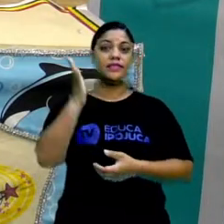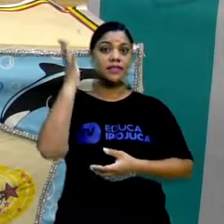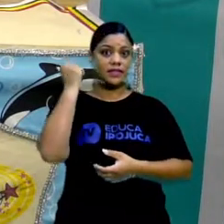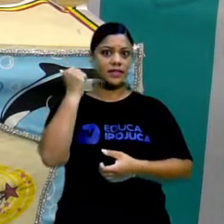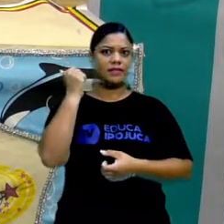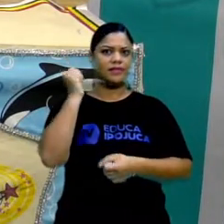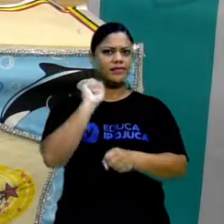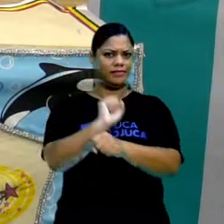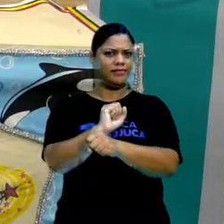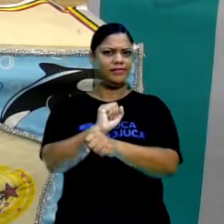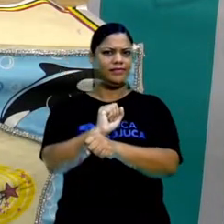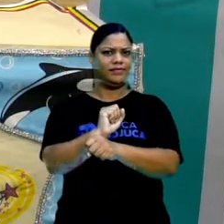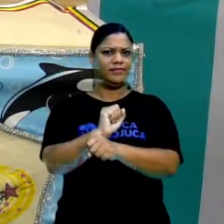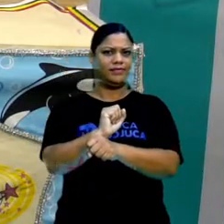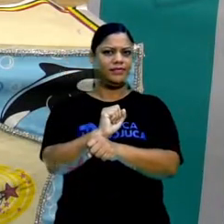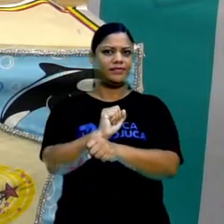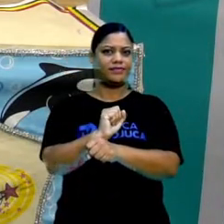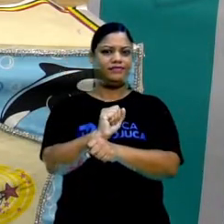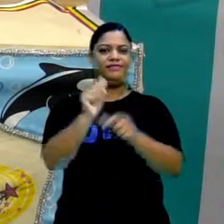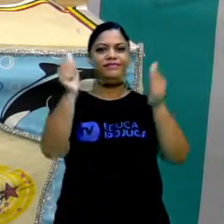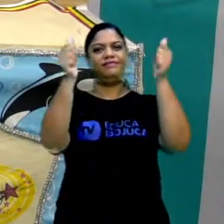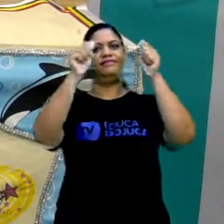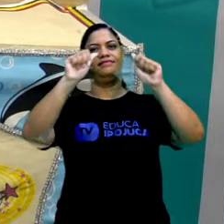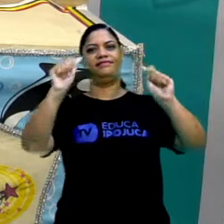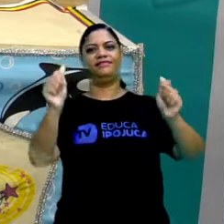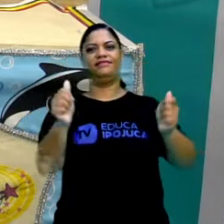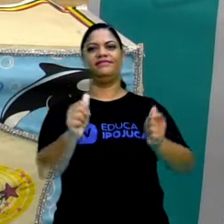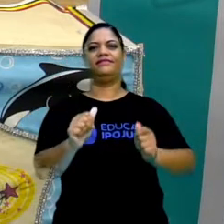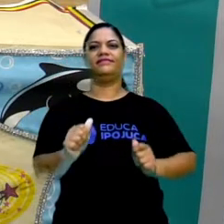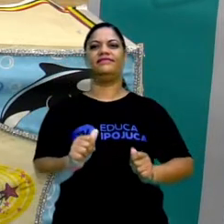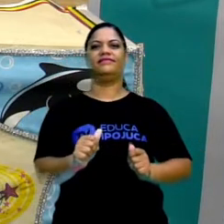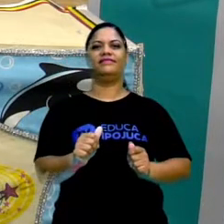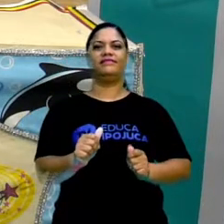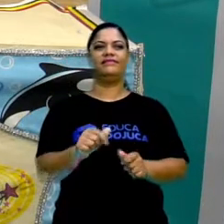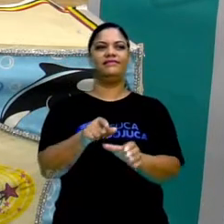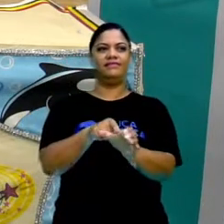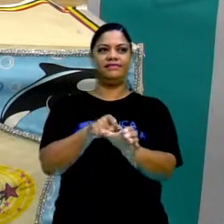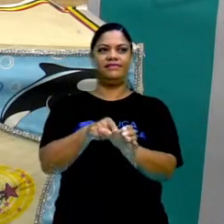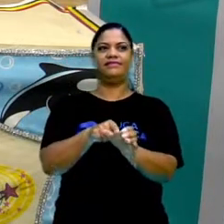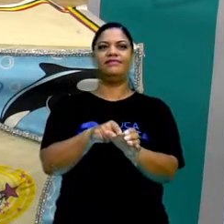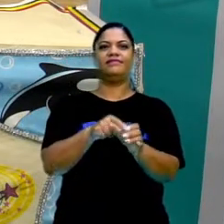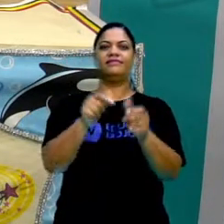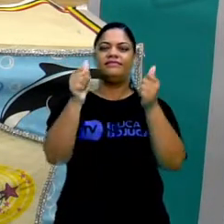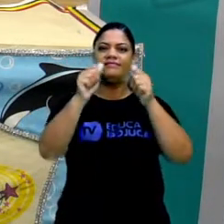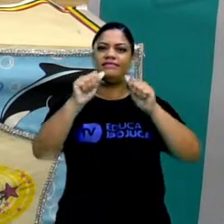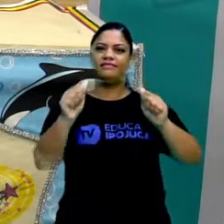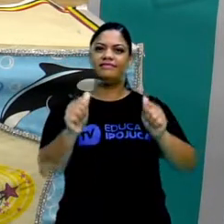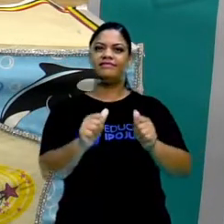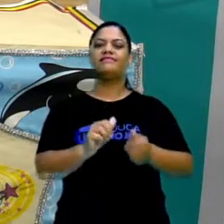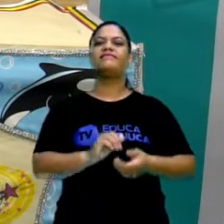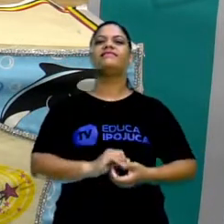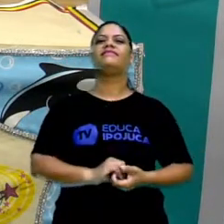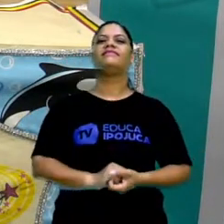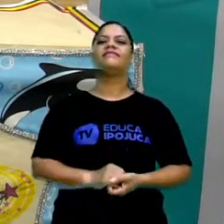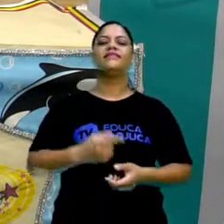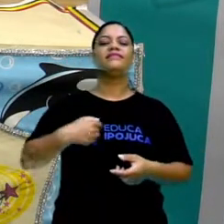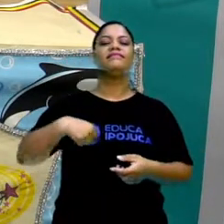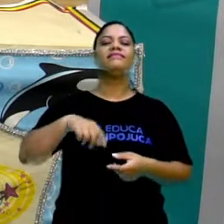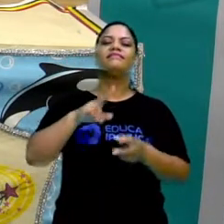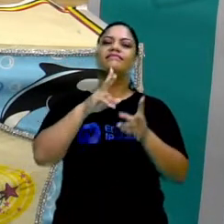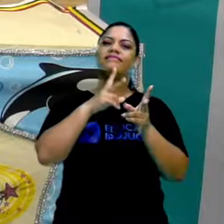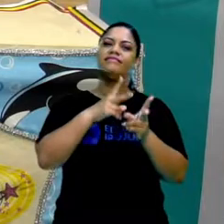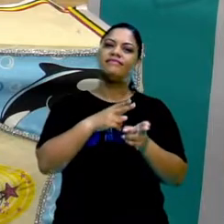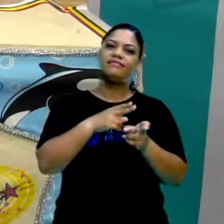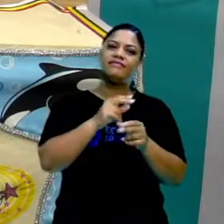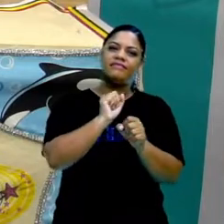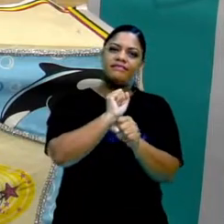descansar? Na estátua. Isso mesmo, ó. Nos pés daquela estátua. Ela foi e